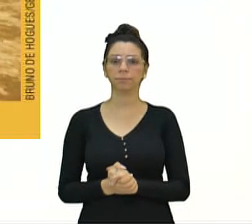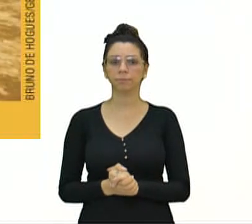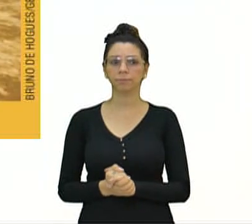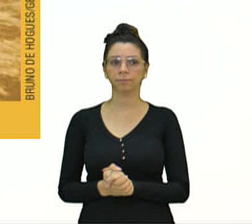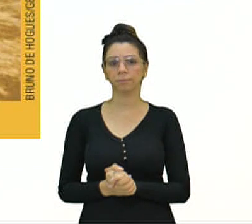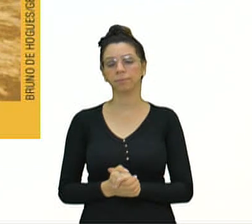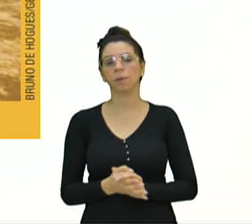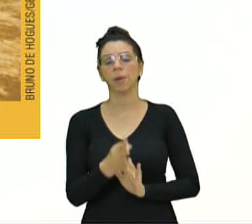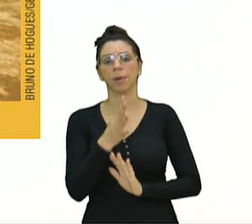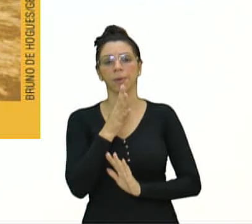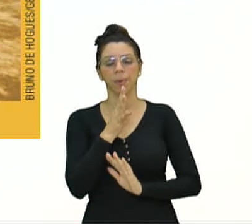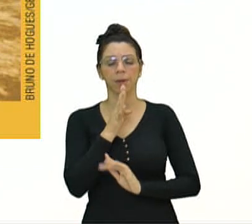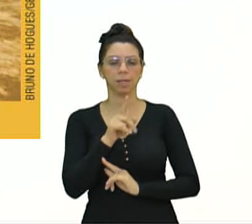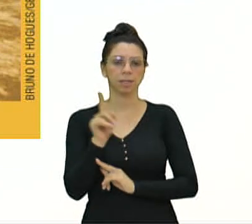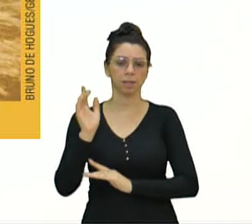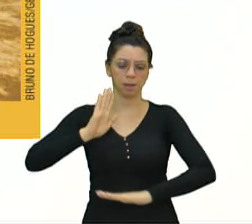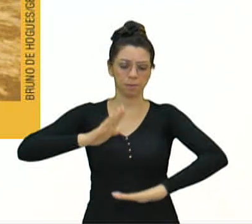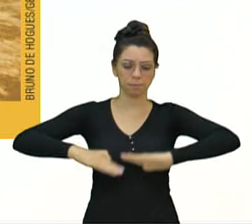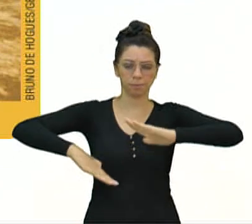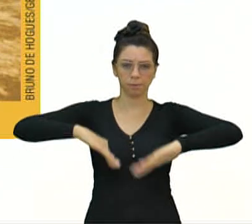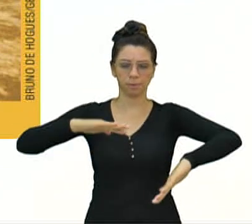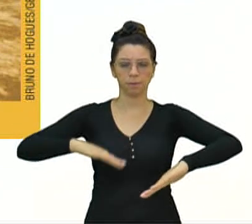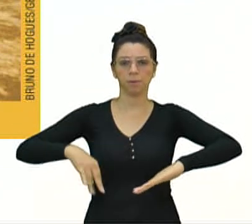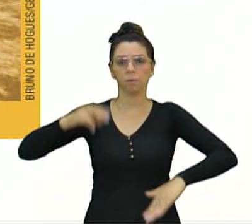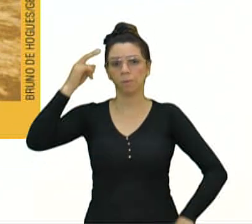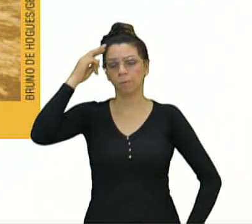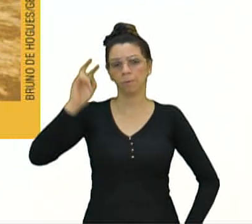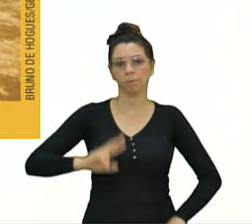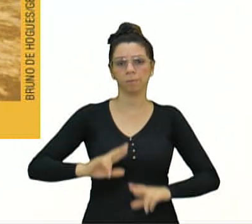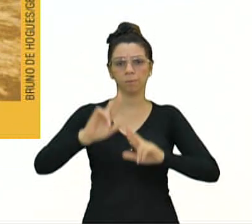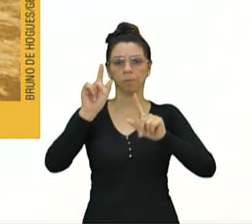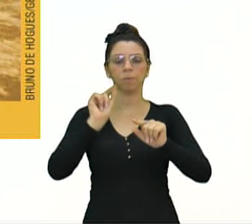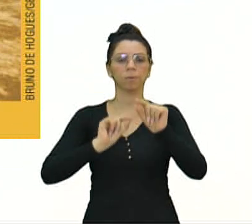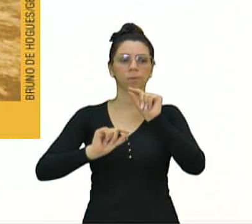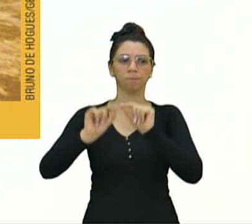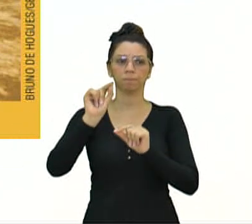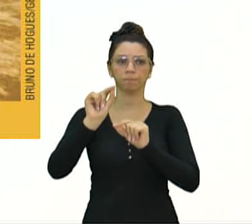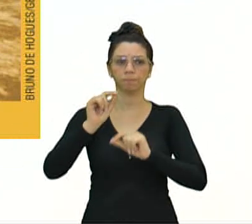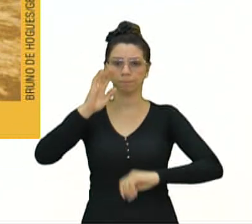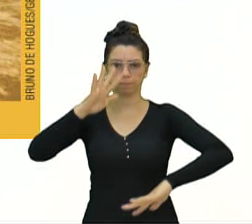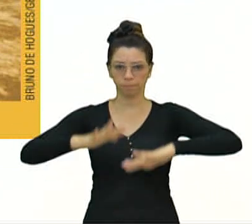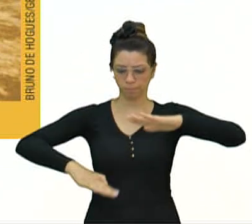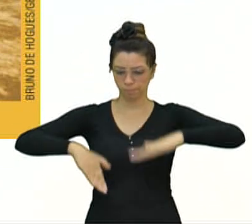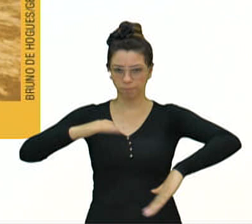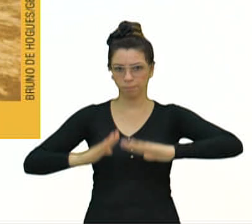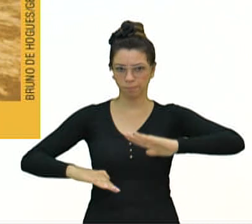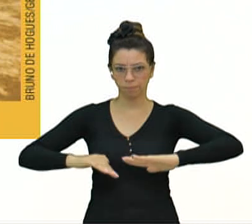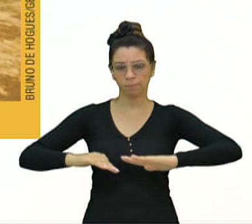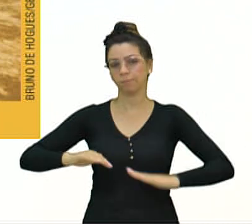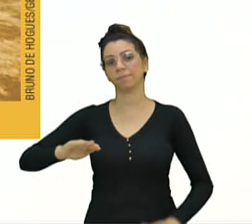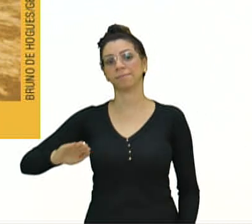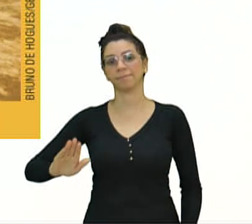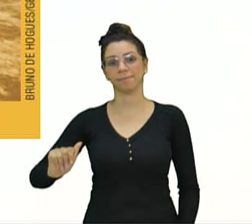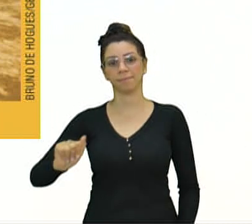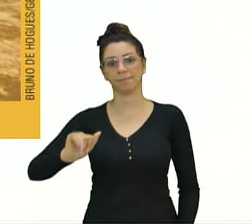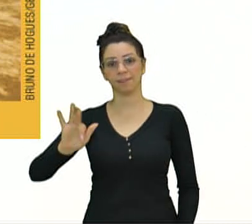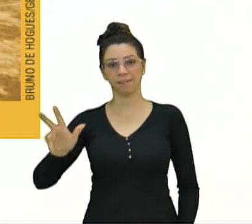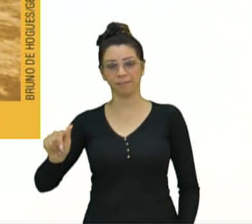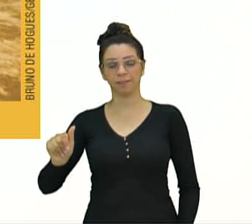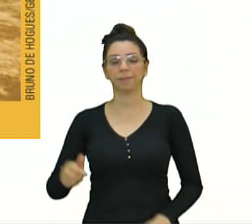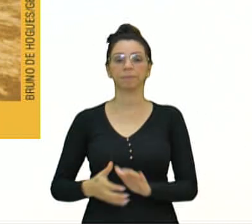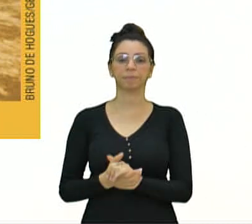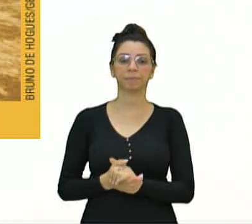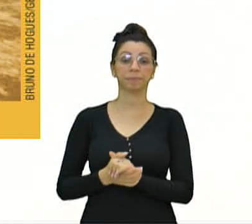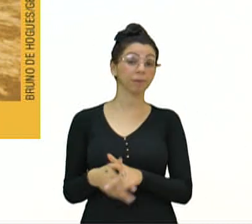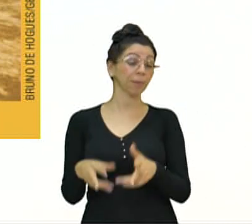Conhecendo um pouco mais sobre os tambores em diferentes culturas, vamos ver um pouco sobre os tambores africanos. Observem que essa é